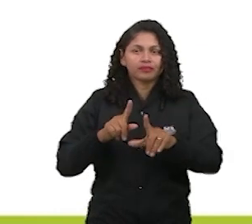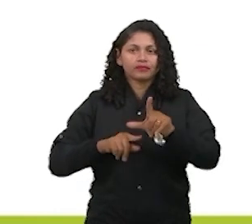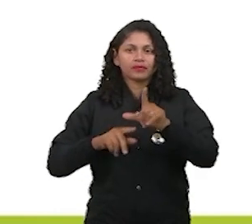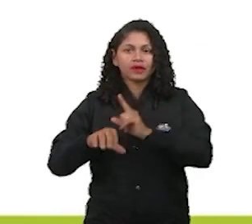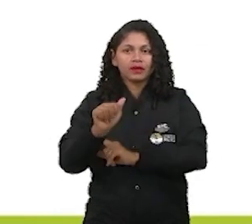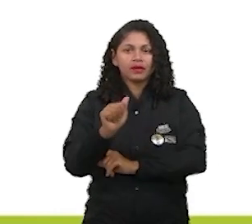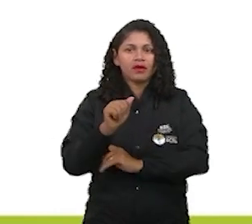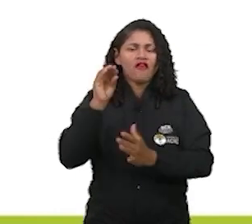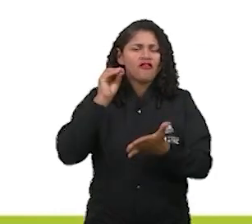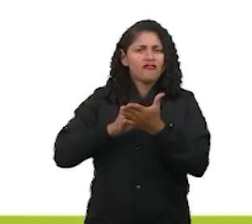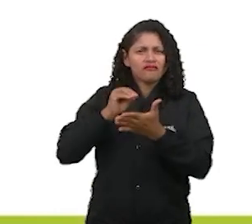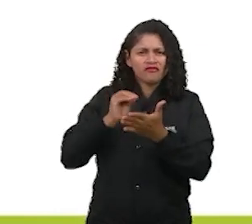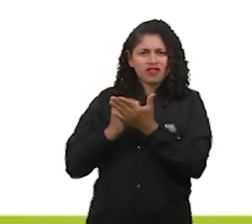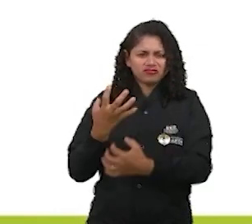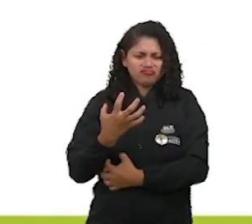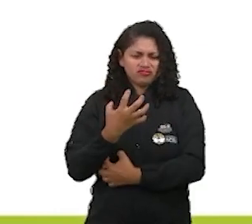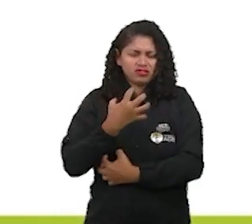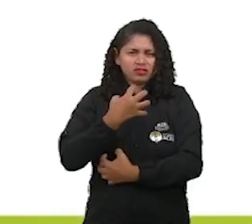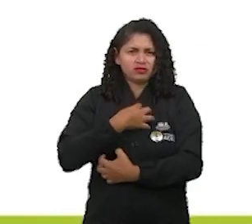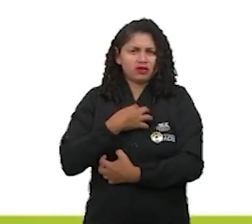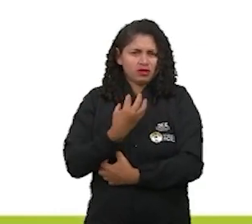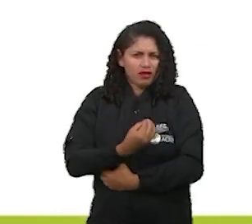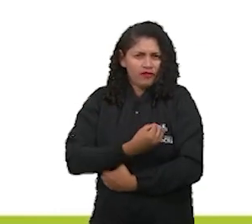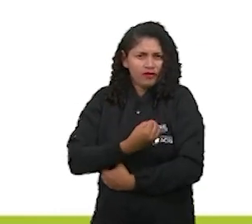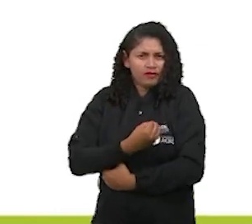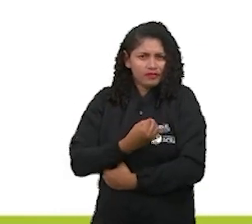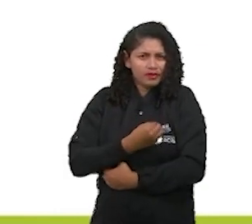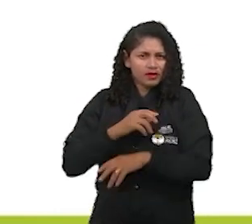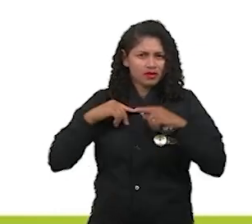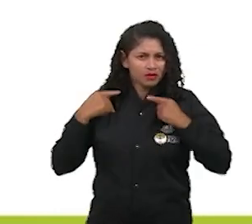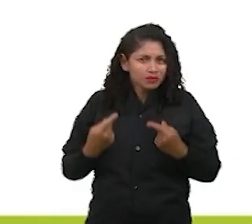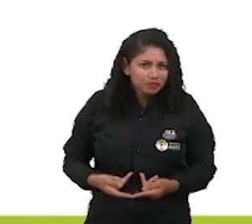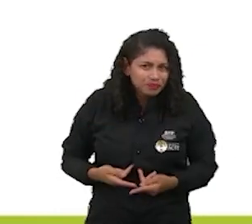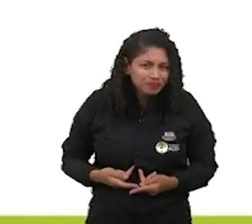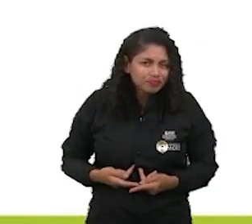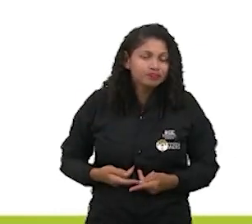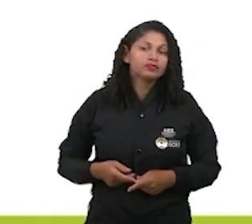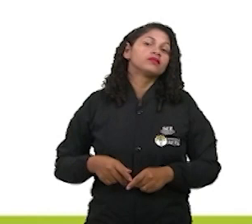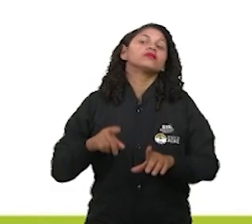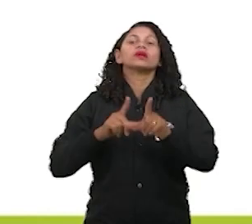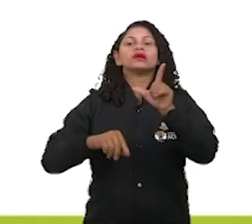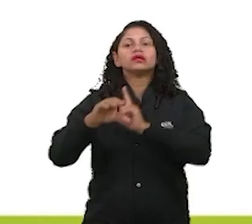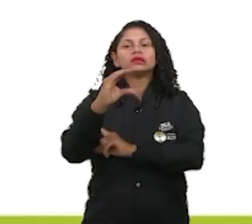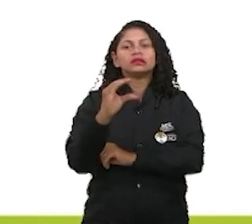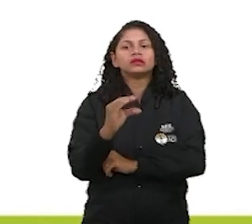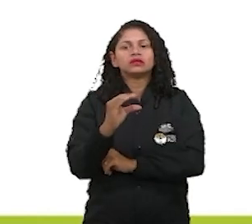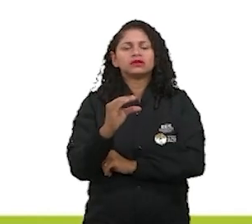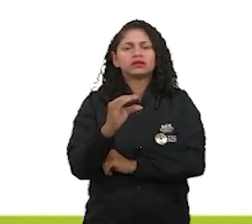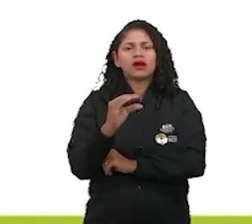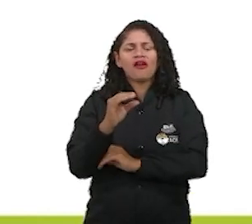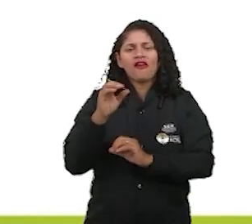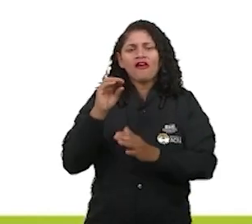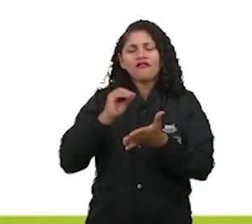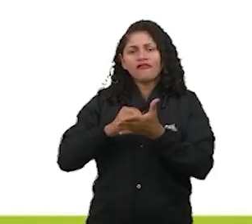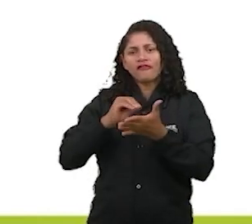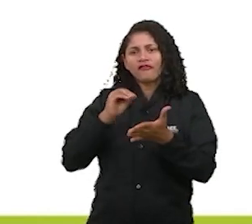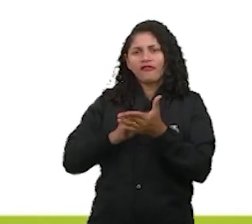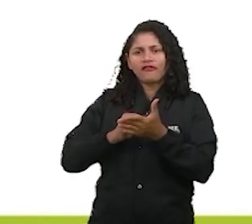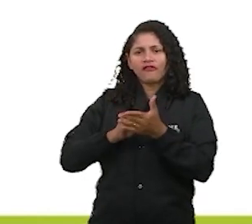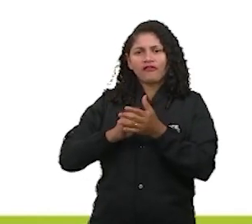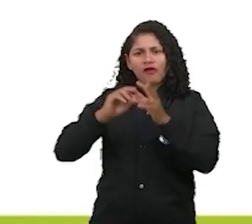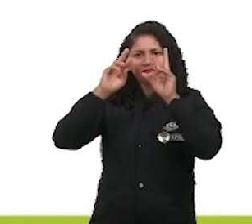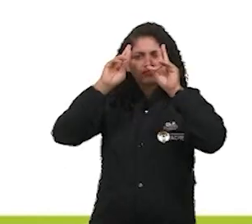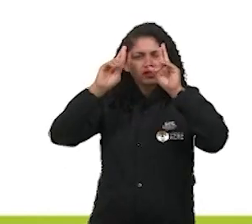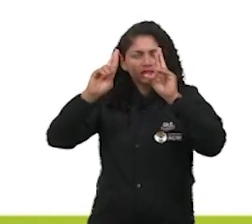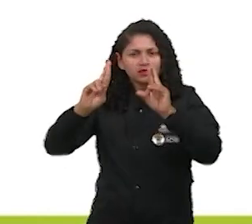a falta de sentido da existência humana. C, a irreverência diante das crenças